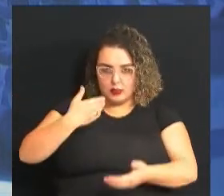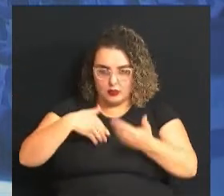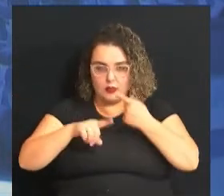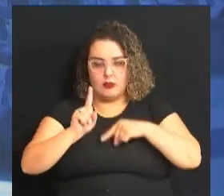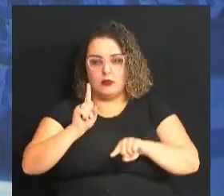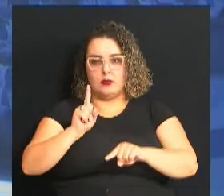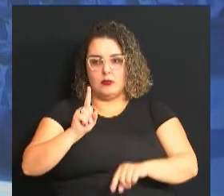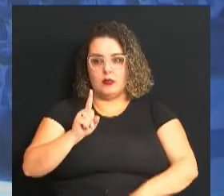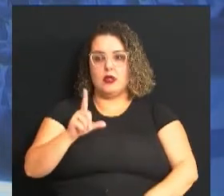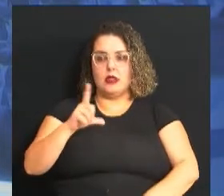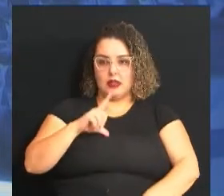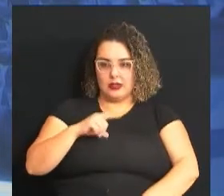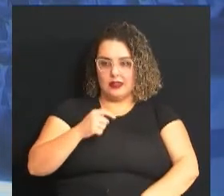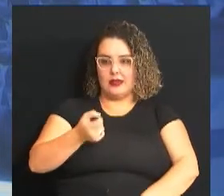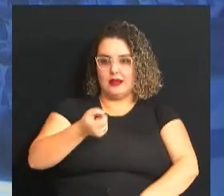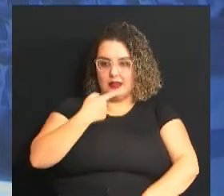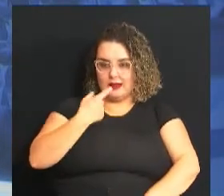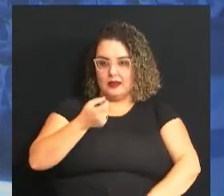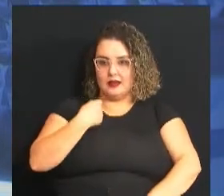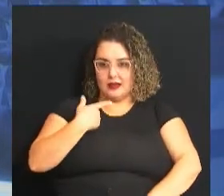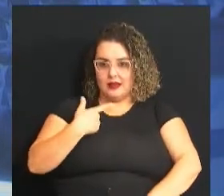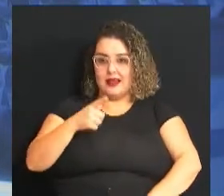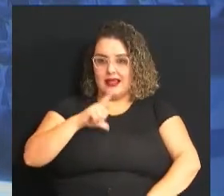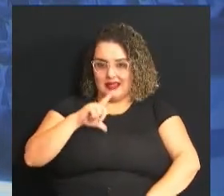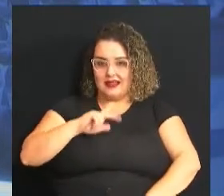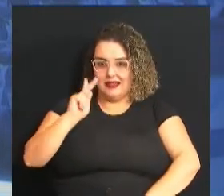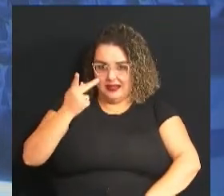que podem levar a pessoa a ter hepatite?